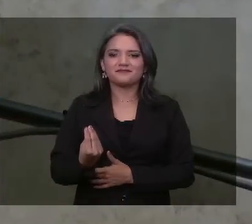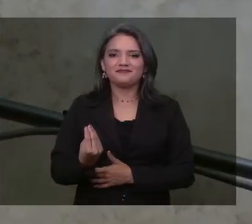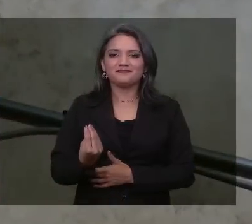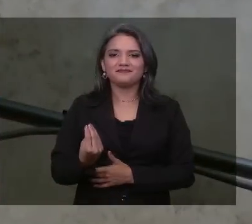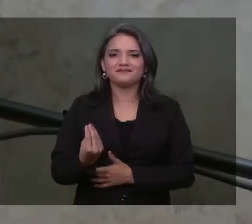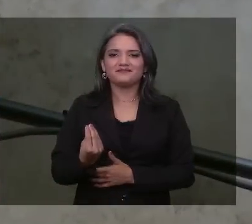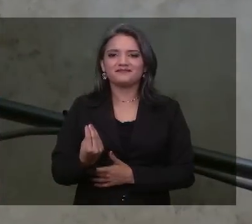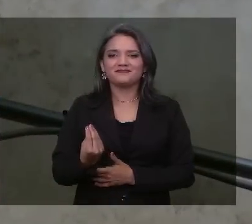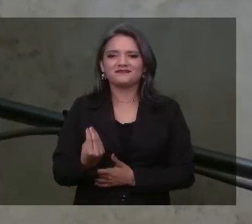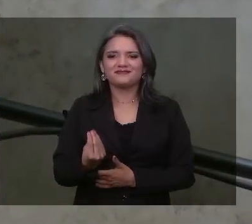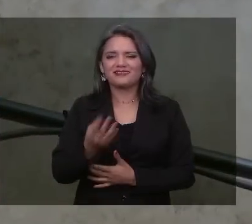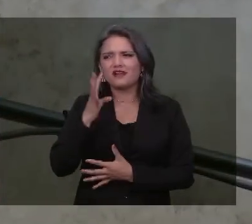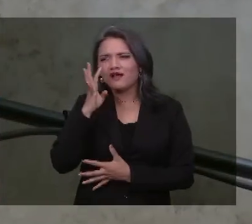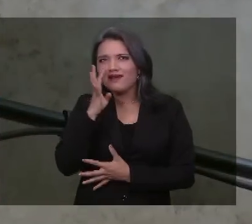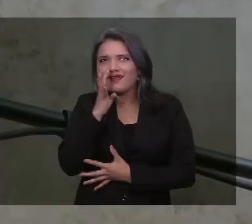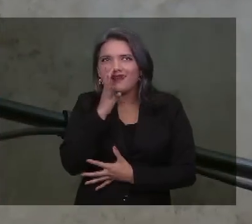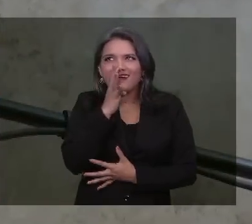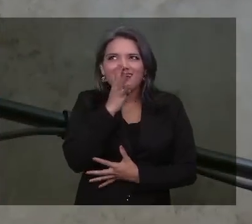ao